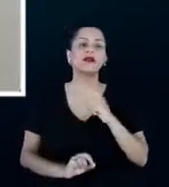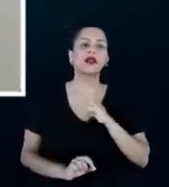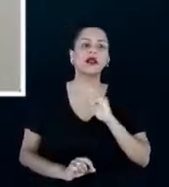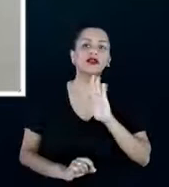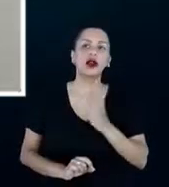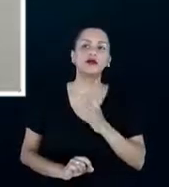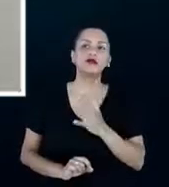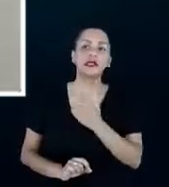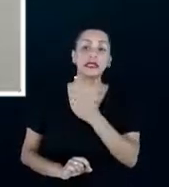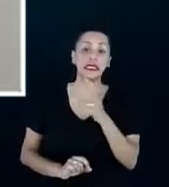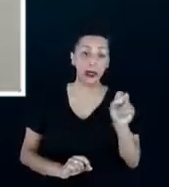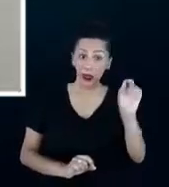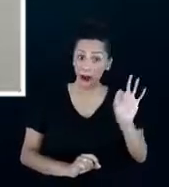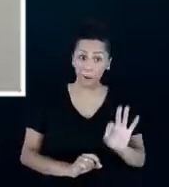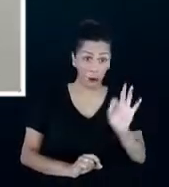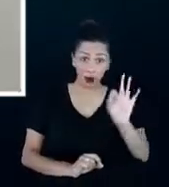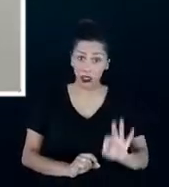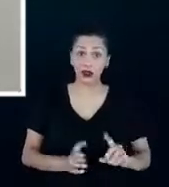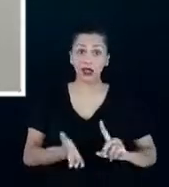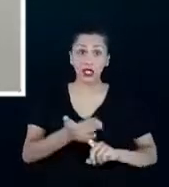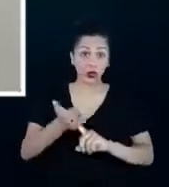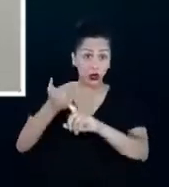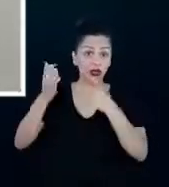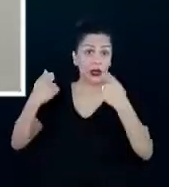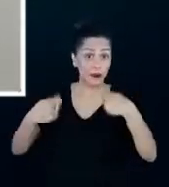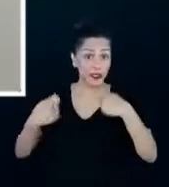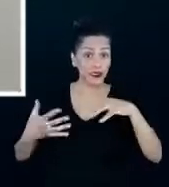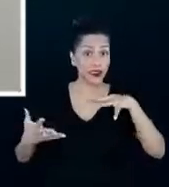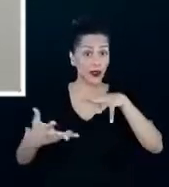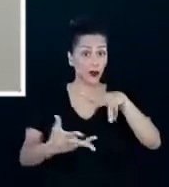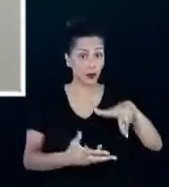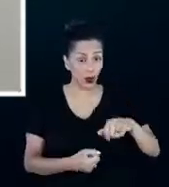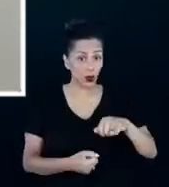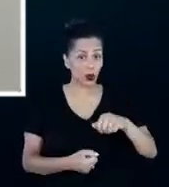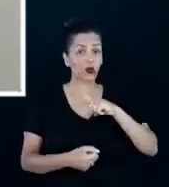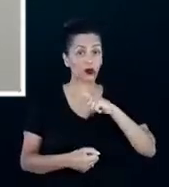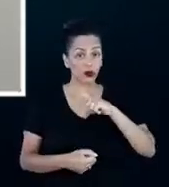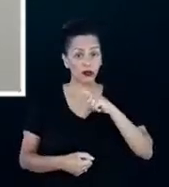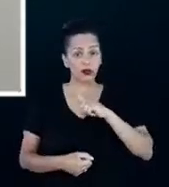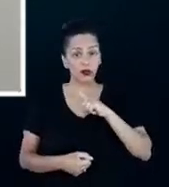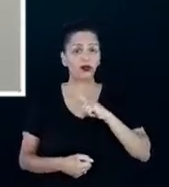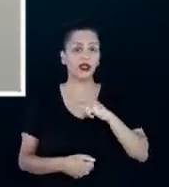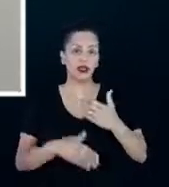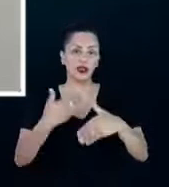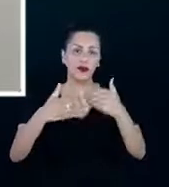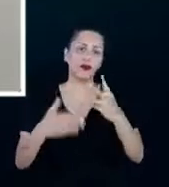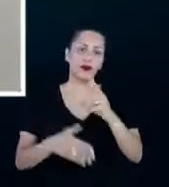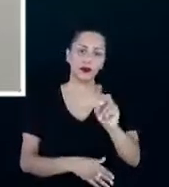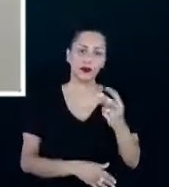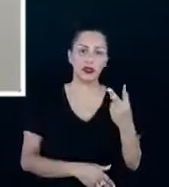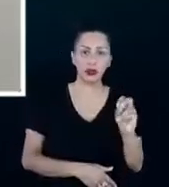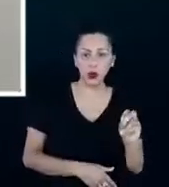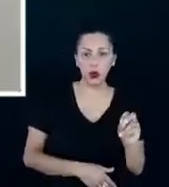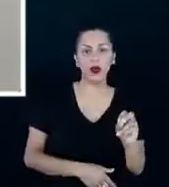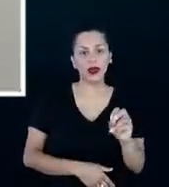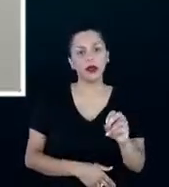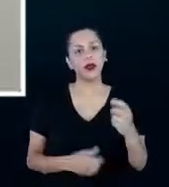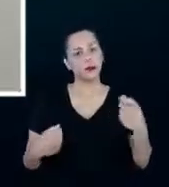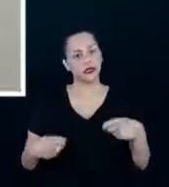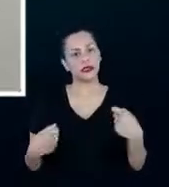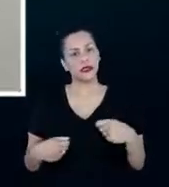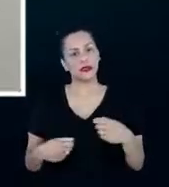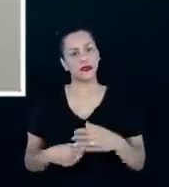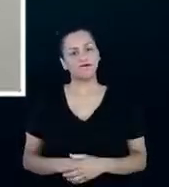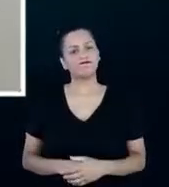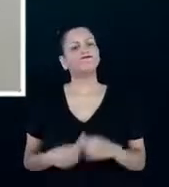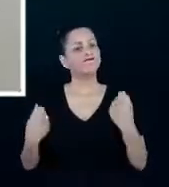eu acho que, das tecnologias que serão necessárias para o mundo conseguir net zero emissions em 2050 não foram sequer inventados. Então, a gente tem que ter esse olhar. A